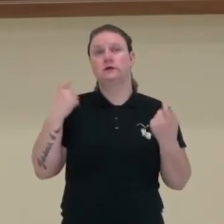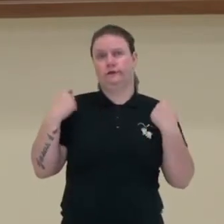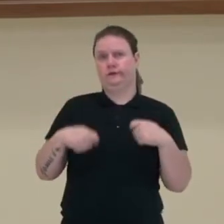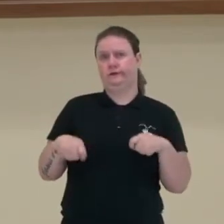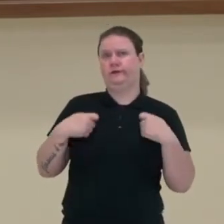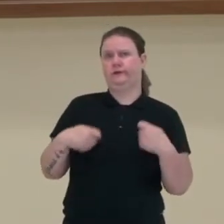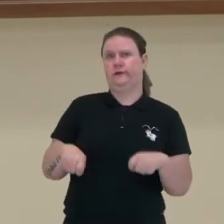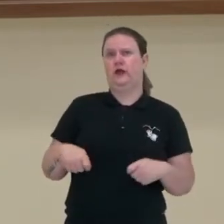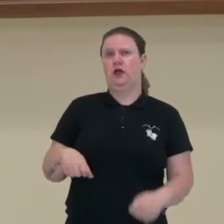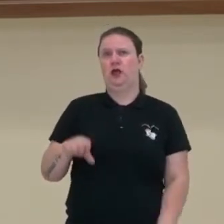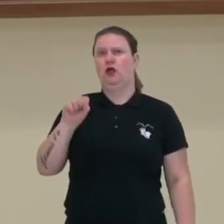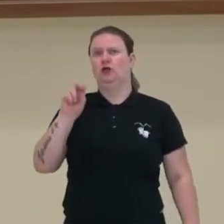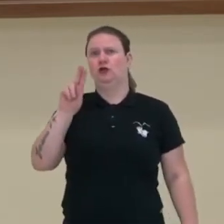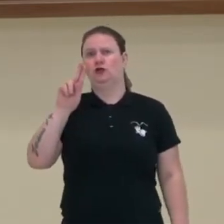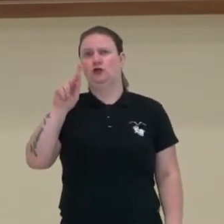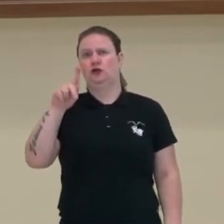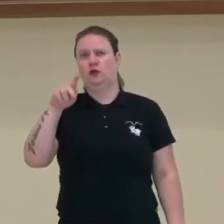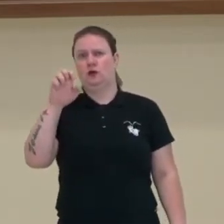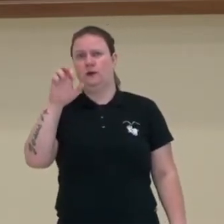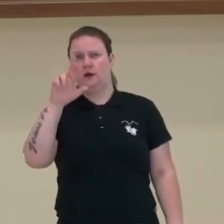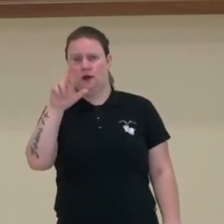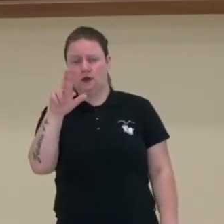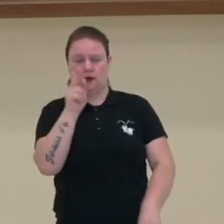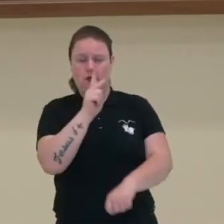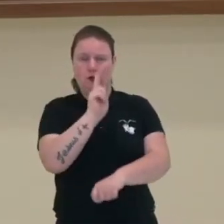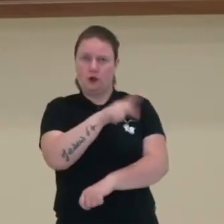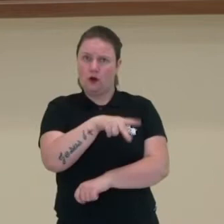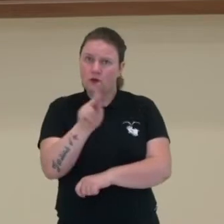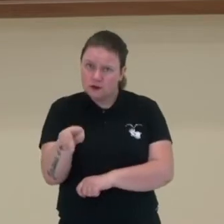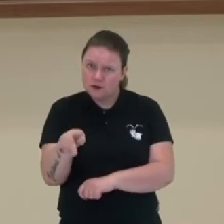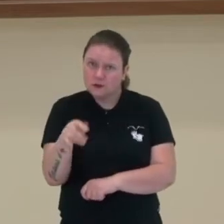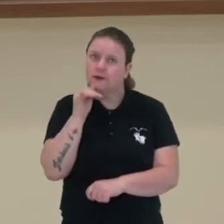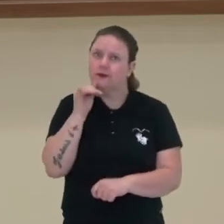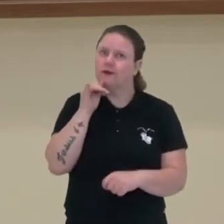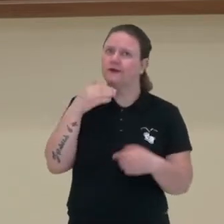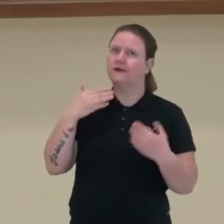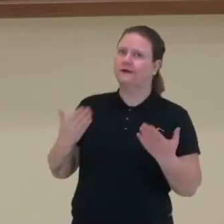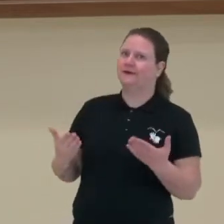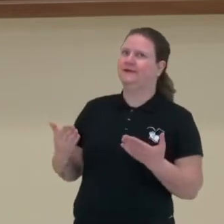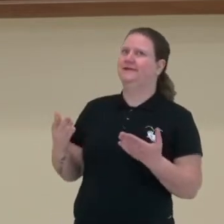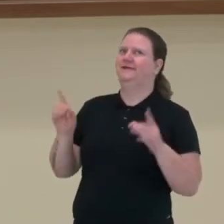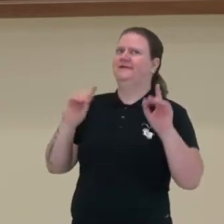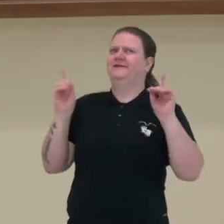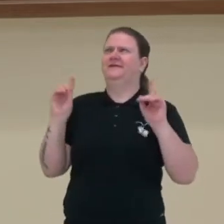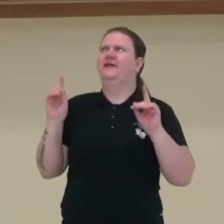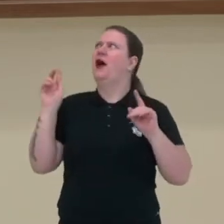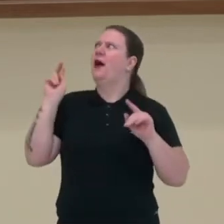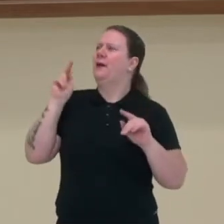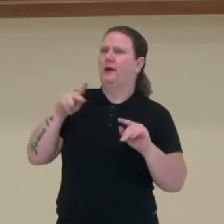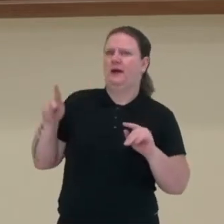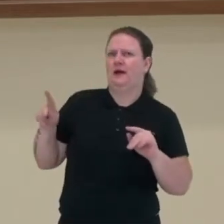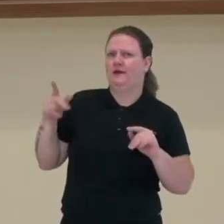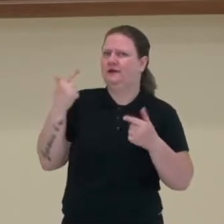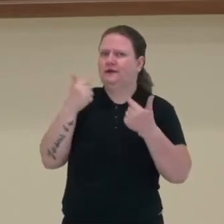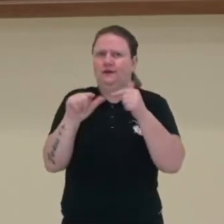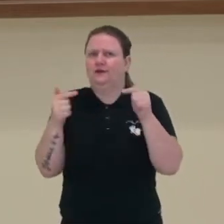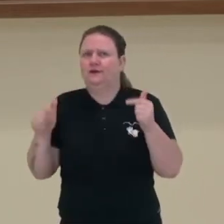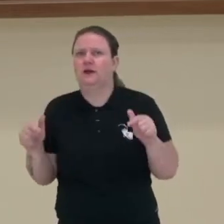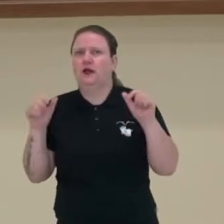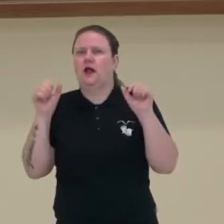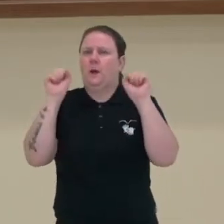você ser uma super professora, por exemplo. Na verdade, não é que eu tenha um super poder para ser uma super